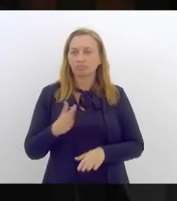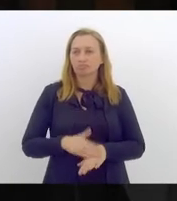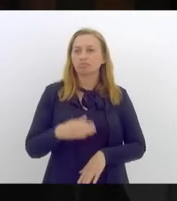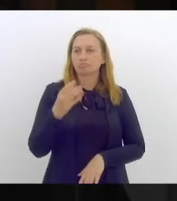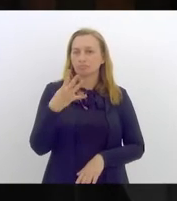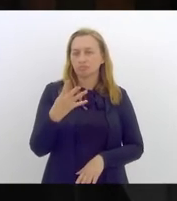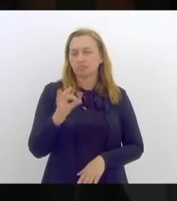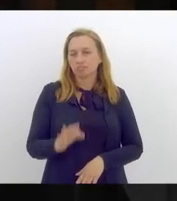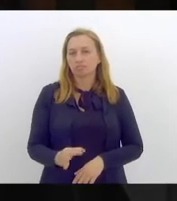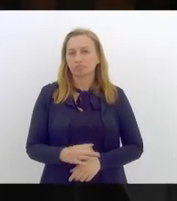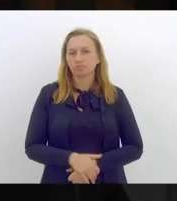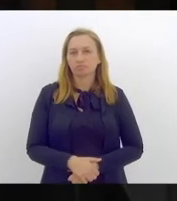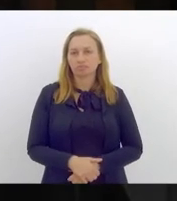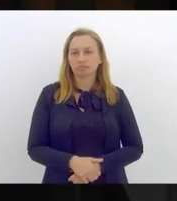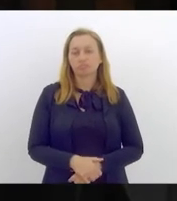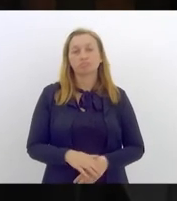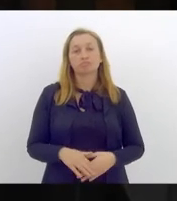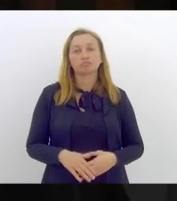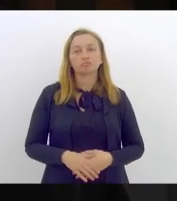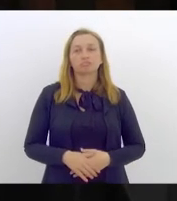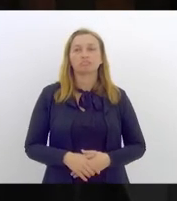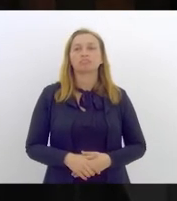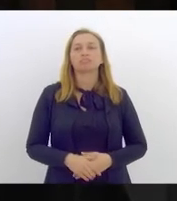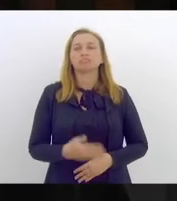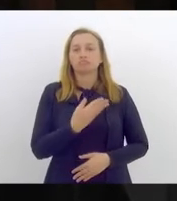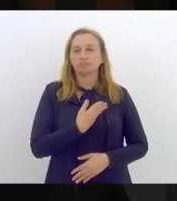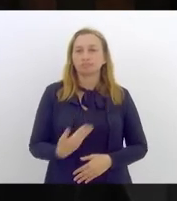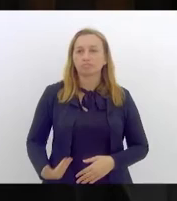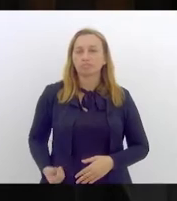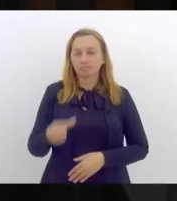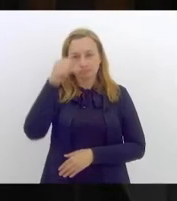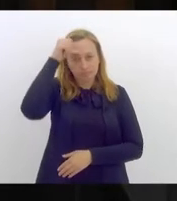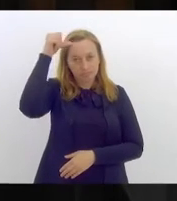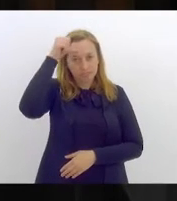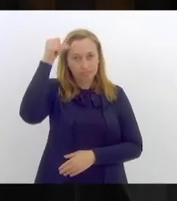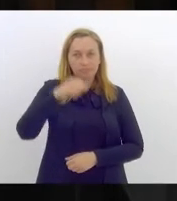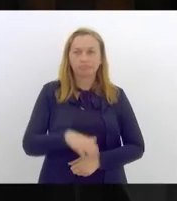de 4%. Ou seja, o governo Cláudio Castro